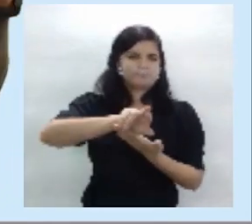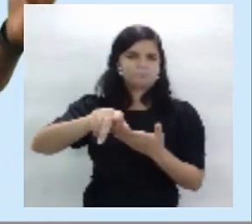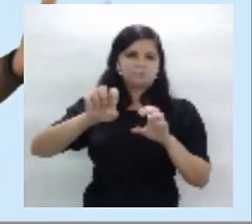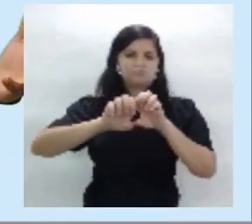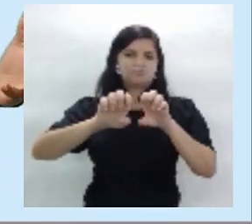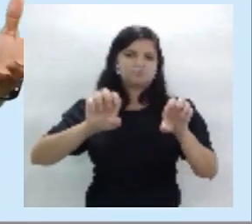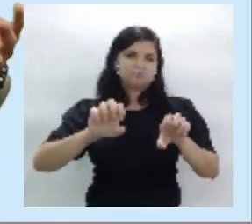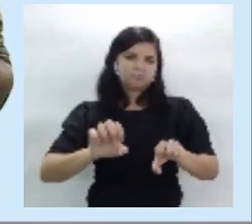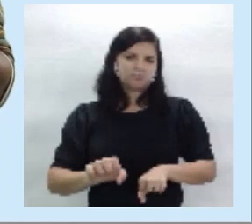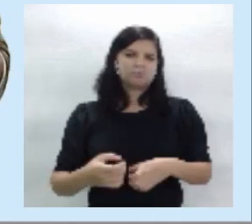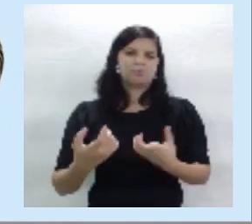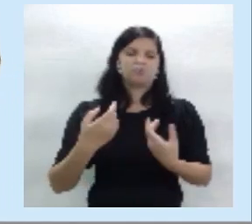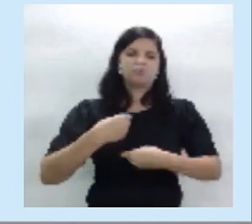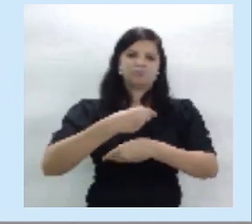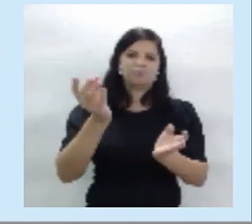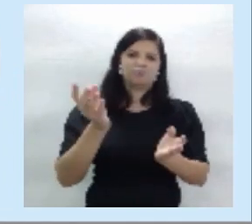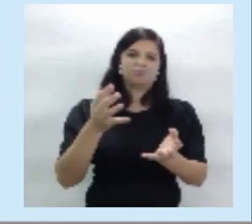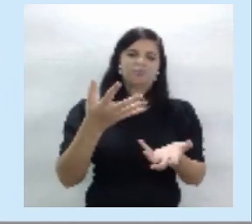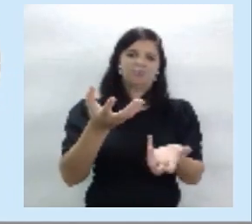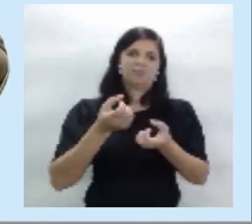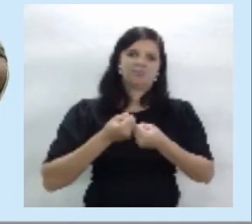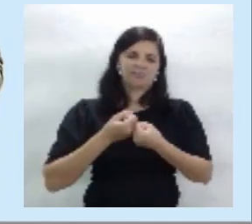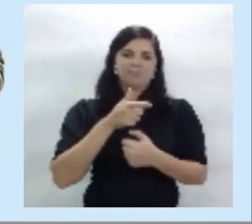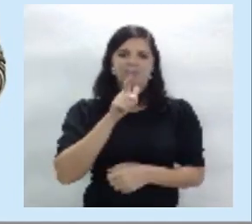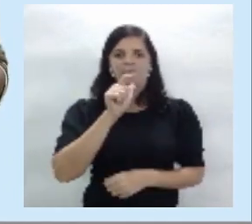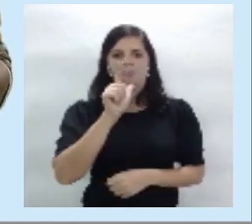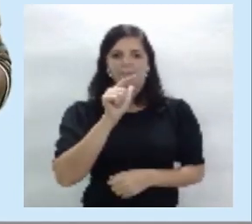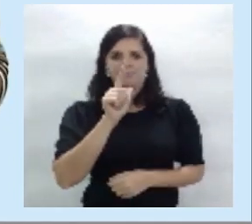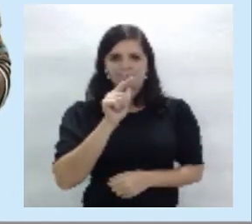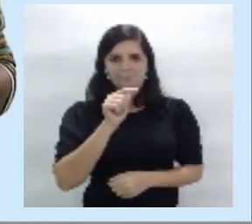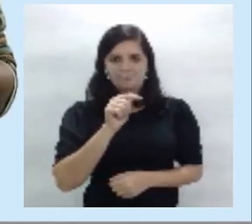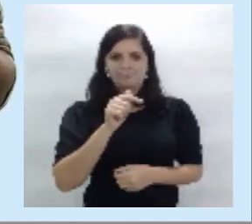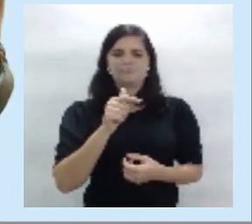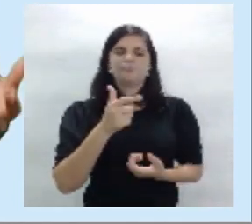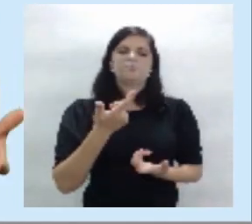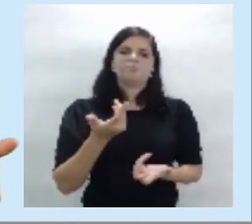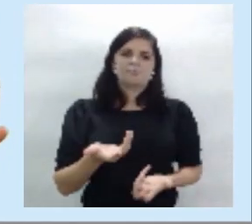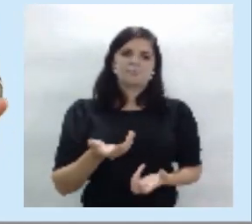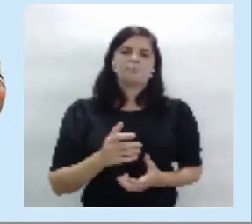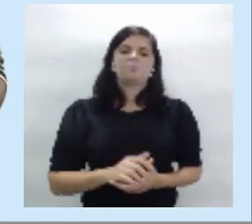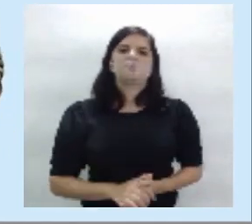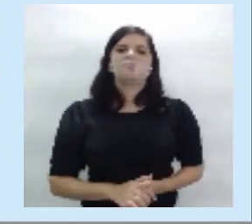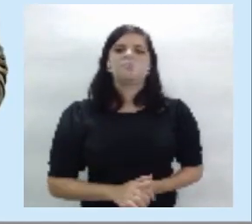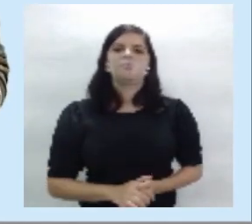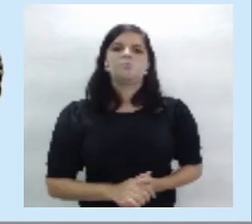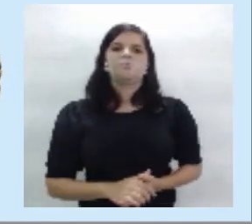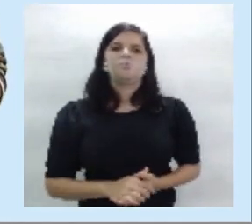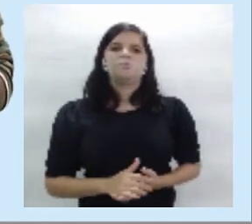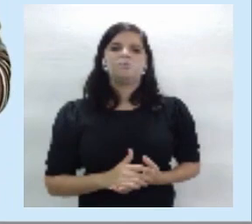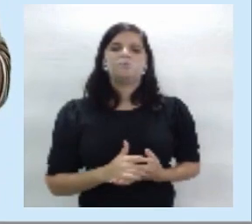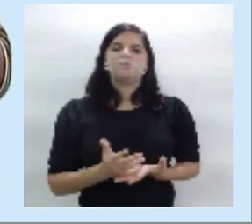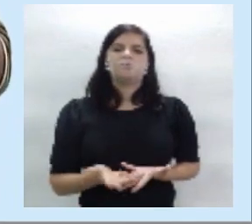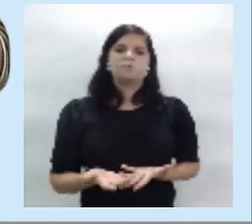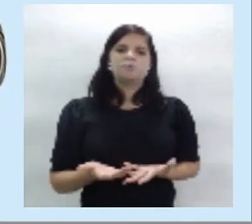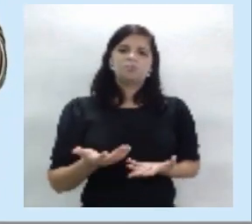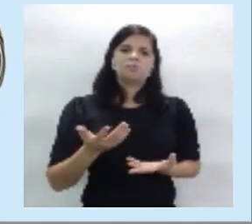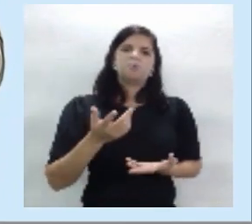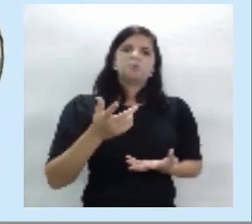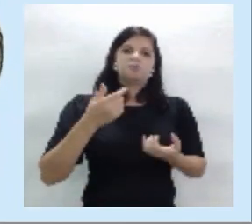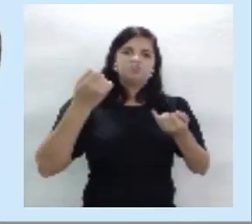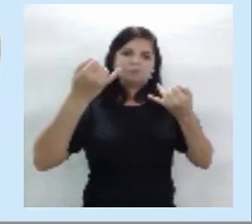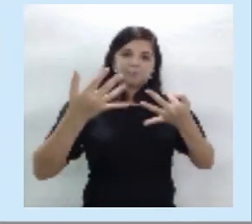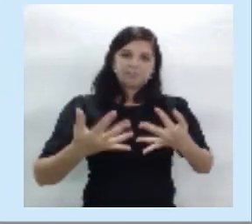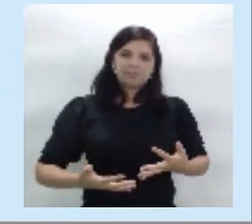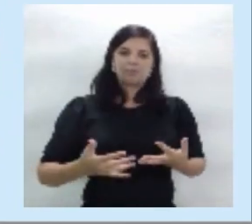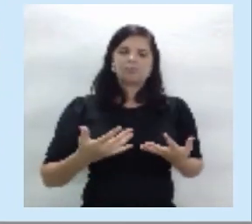de distribuição e de recebimento de água e também na dispersão da água, tá? Mas, como a gente